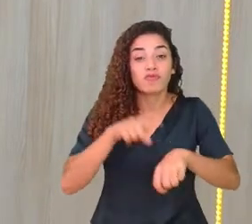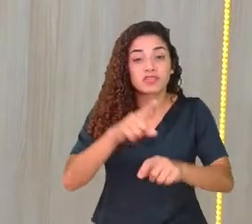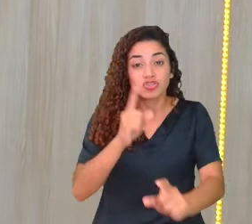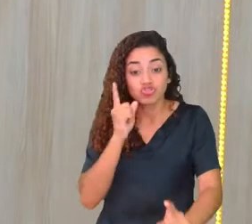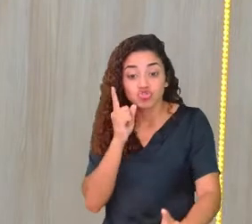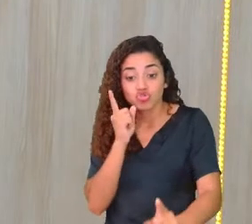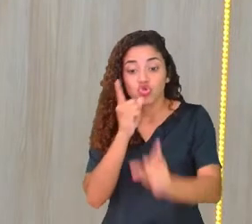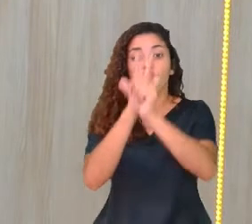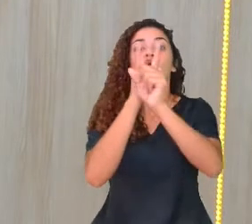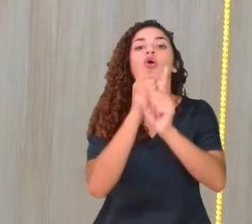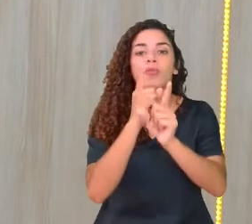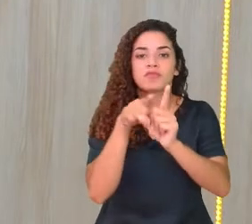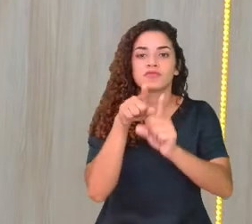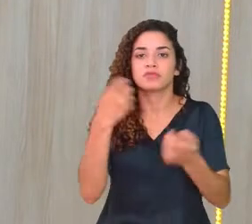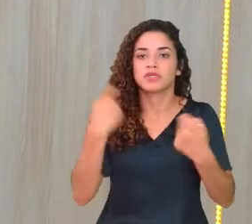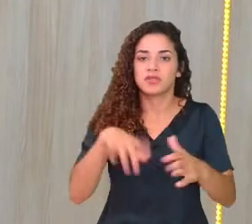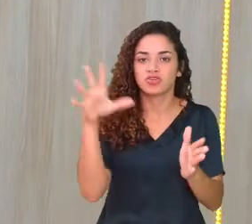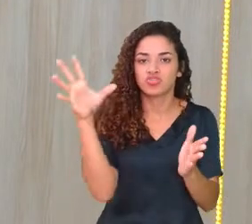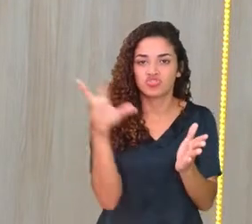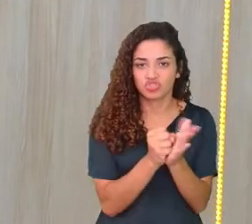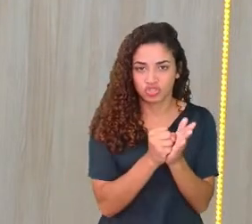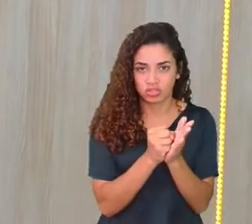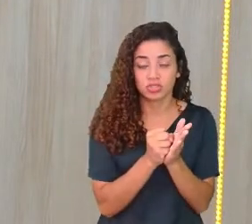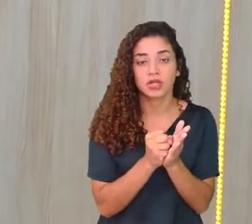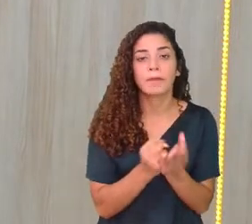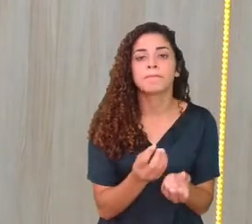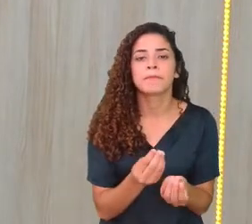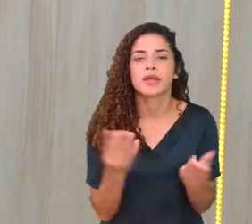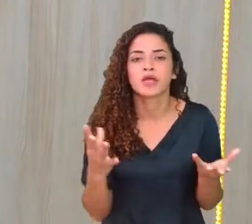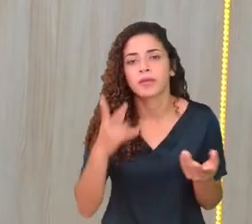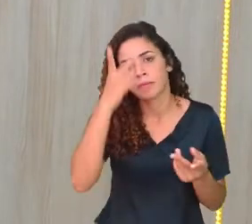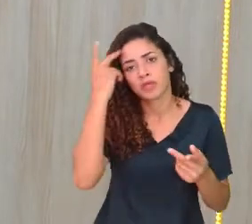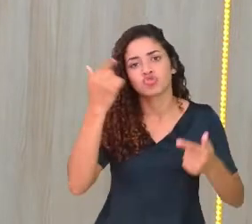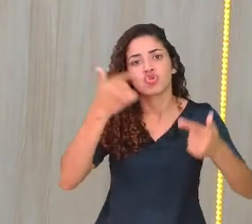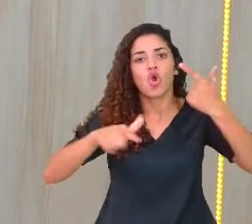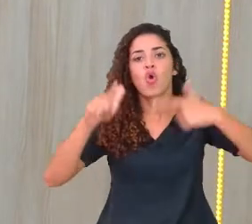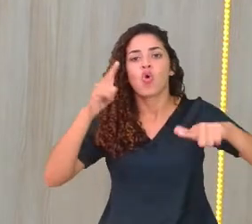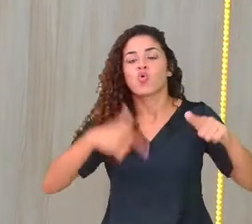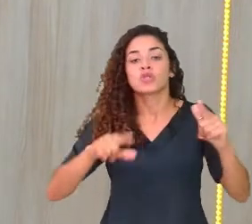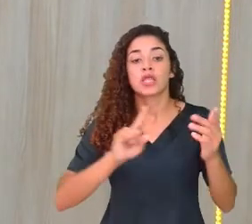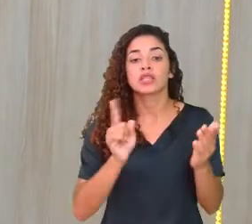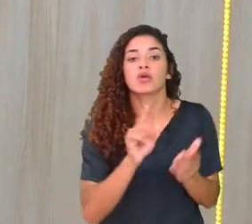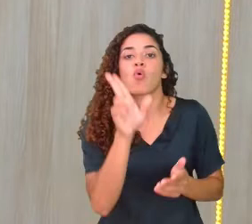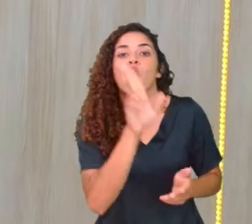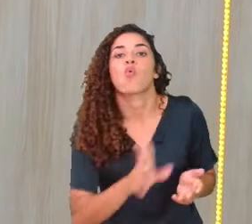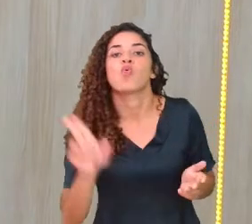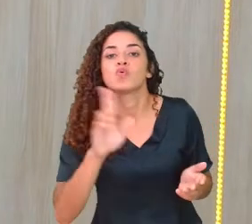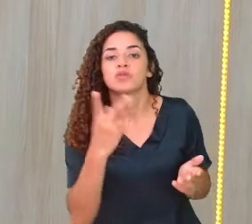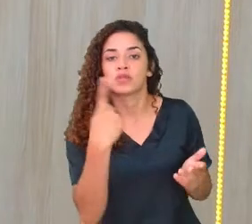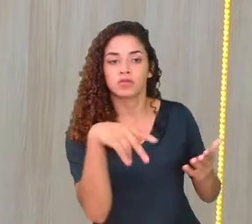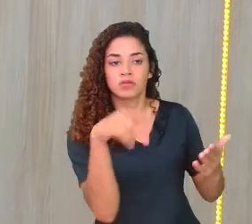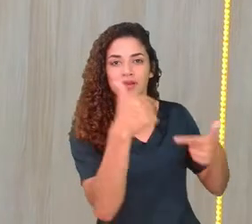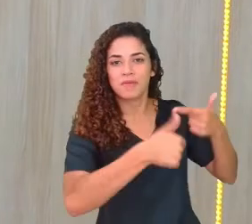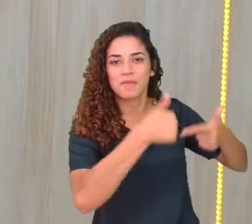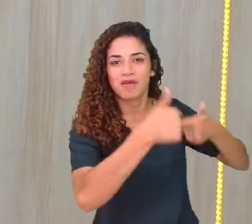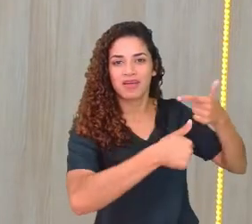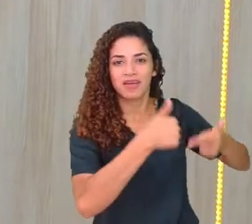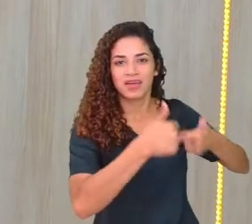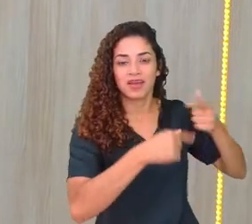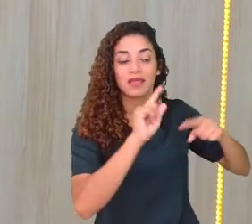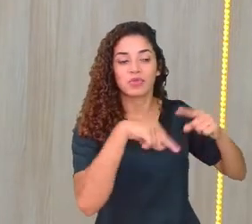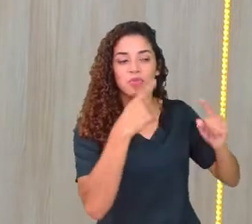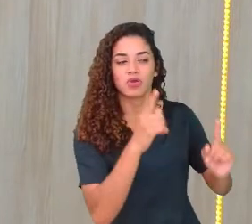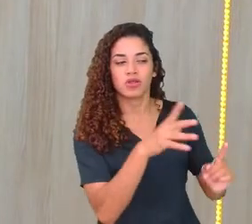você tem que registrar para que outras pessoas não usem o seu trabalho para